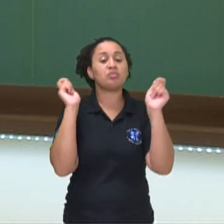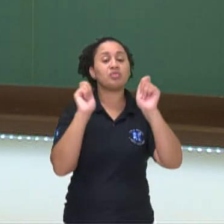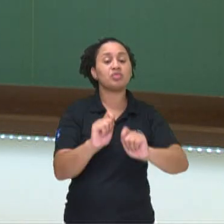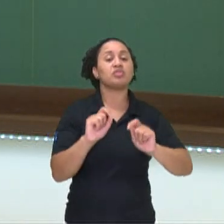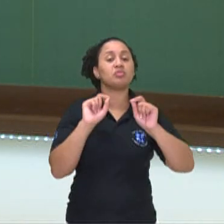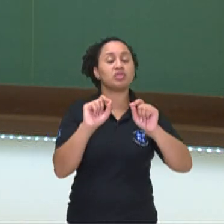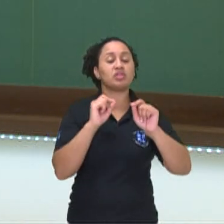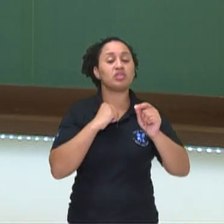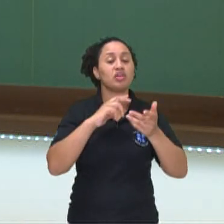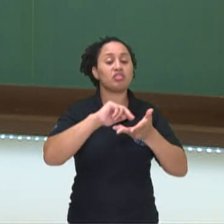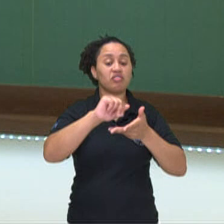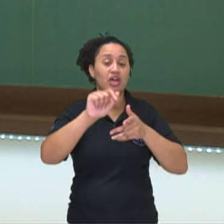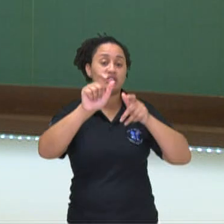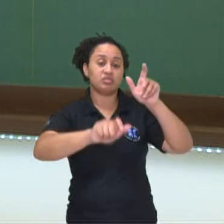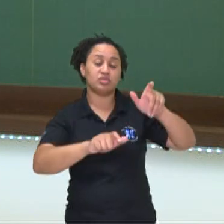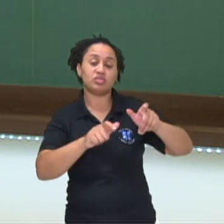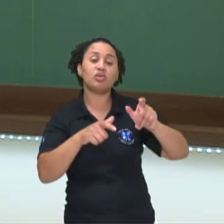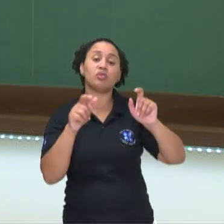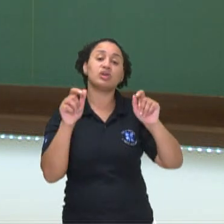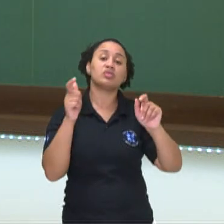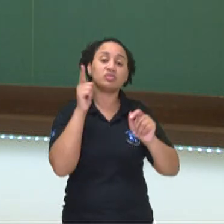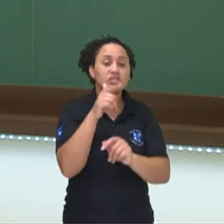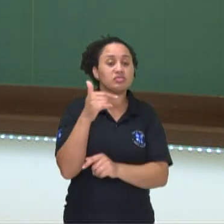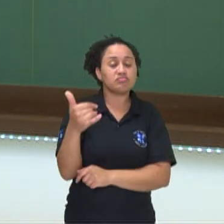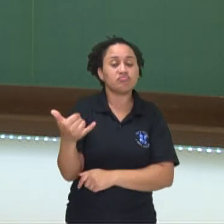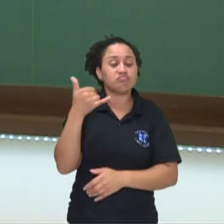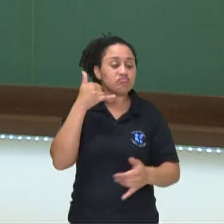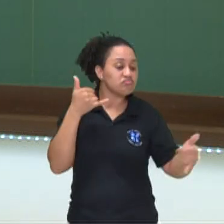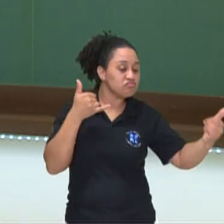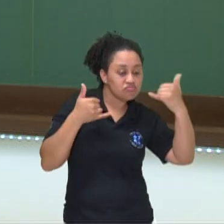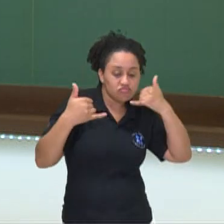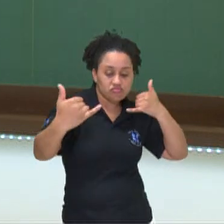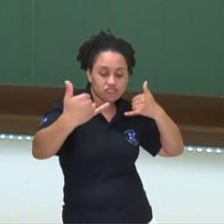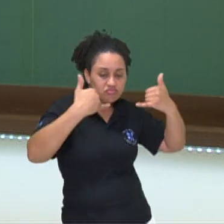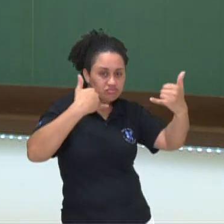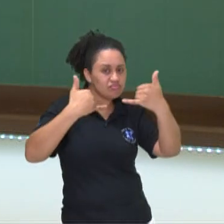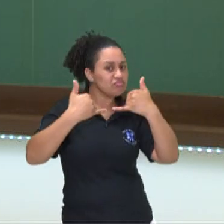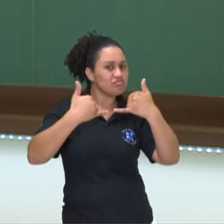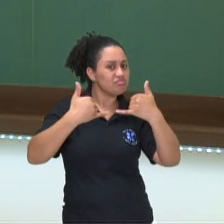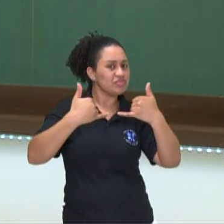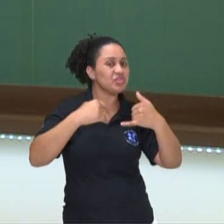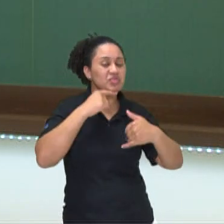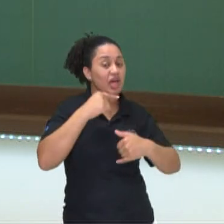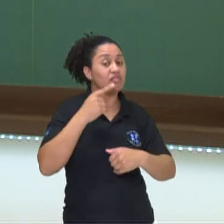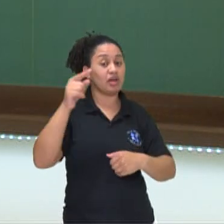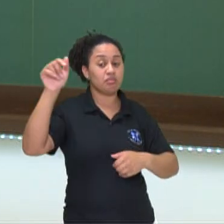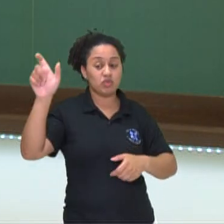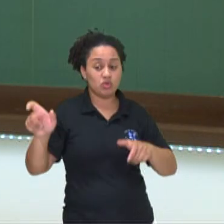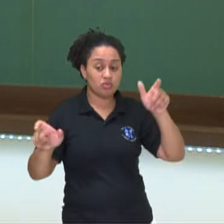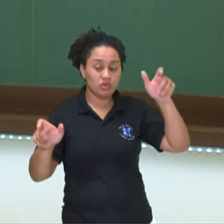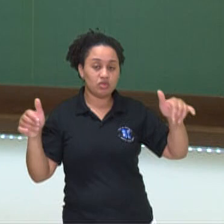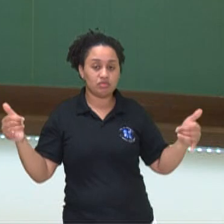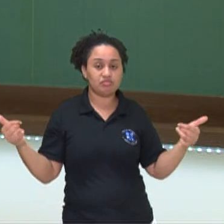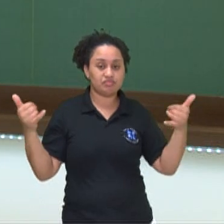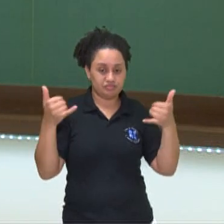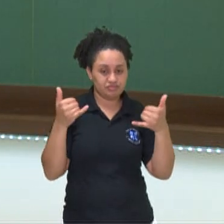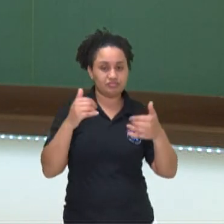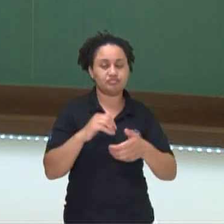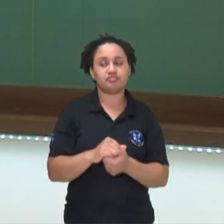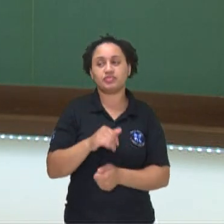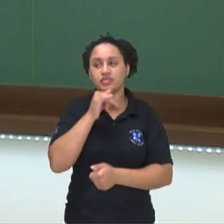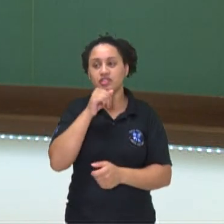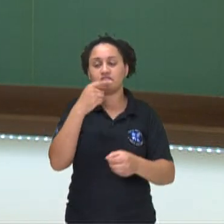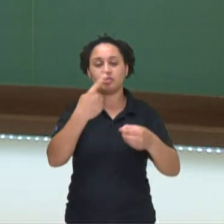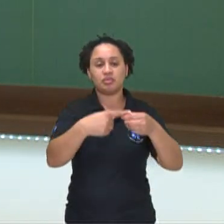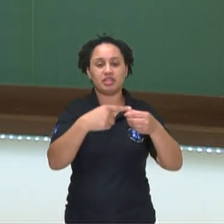de várias pessoas poderem ligarem entre si. Por exemplo, uma cidade com 100 linhas